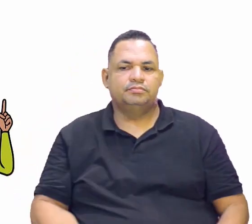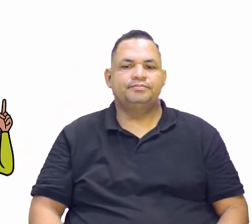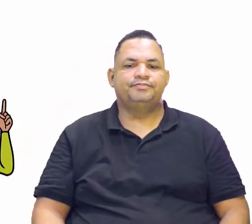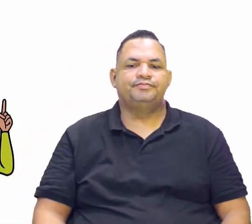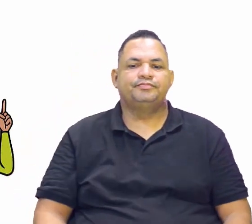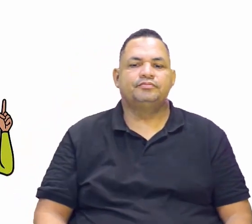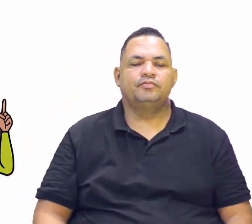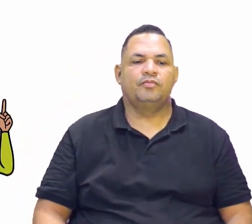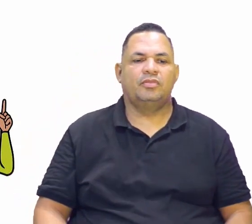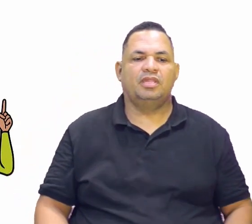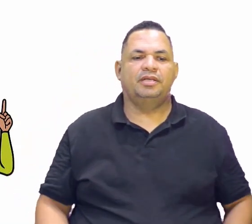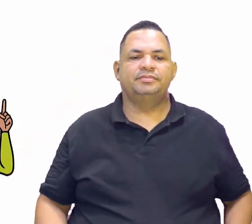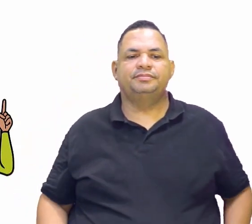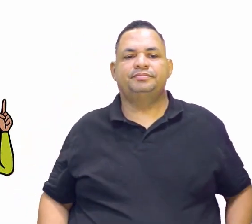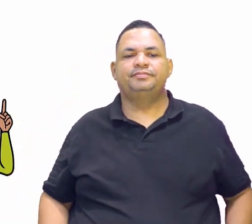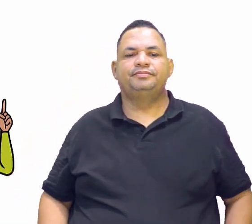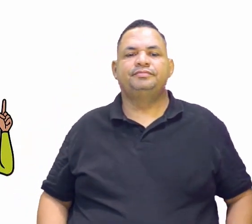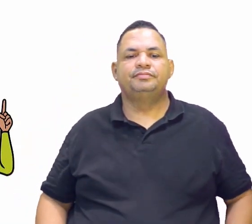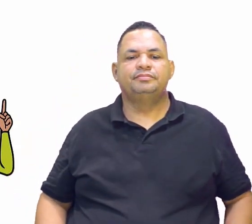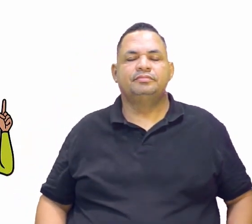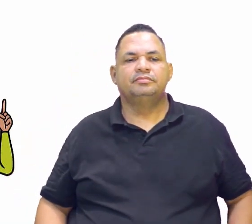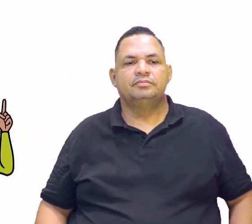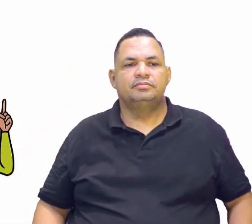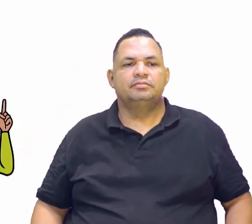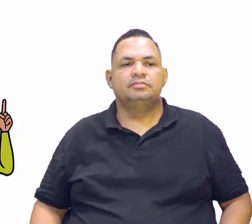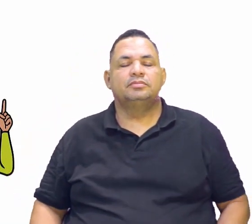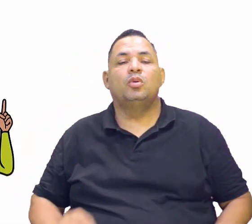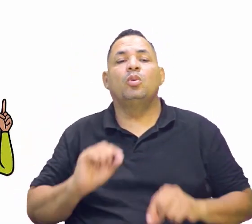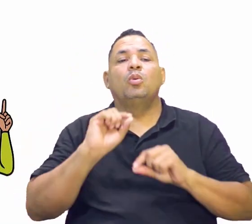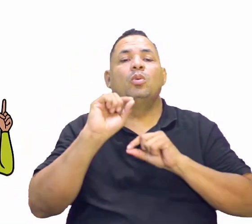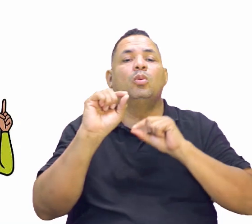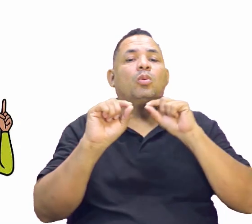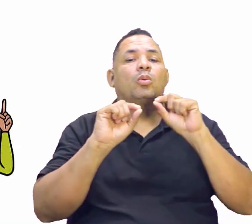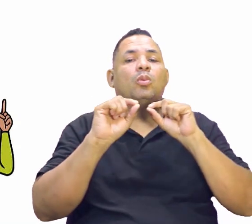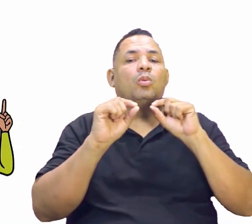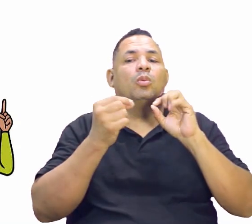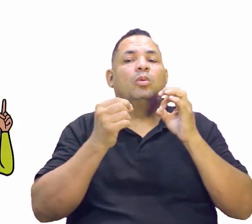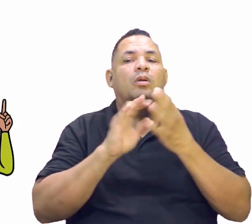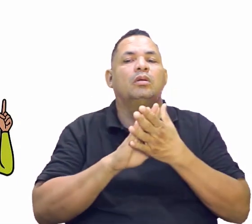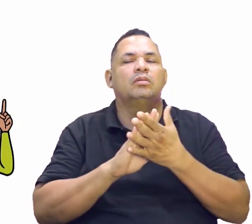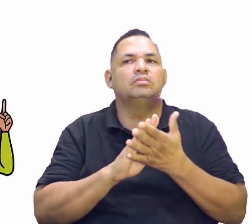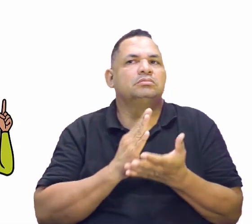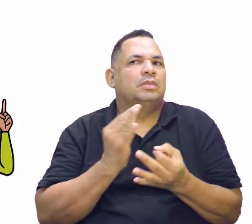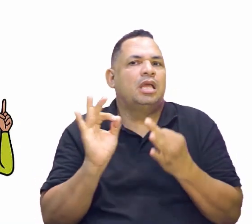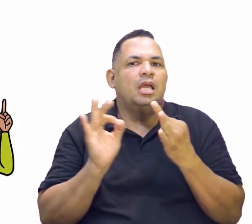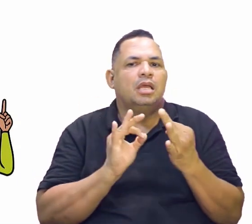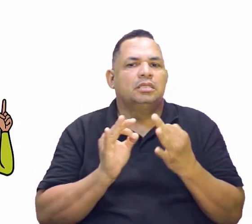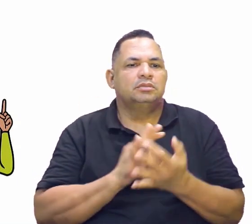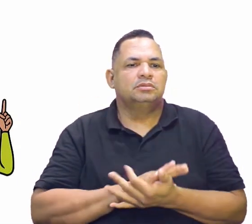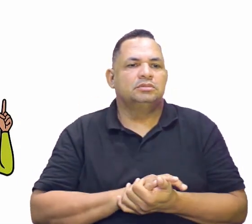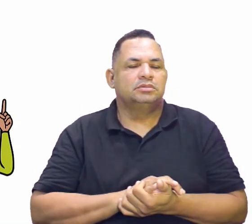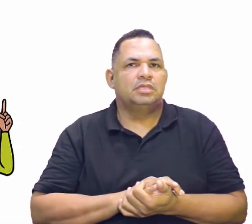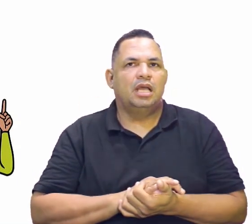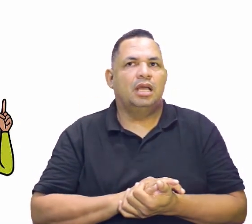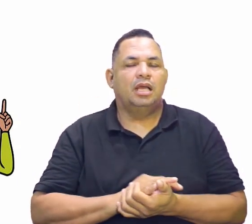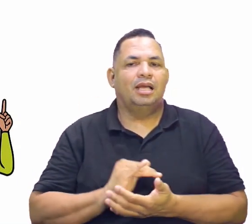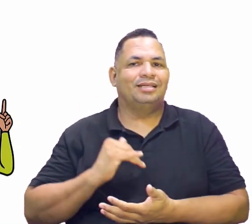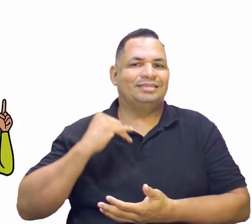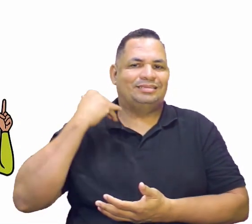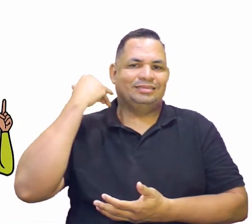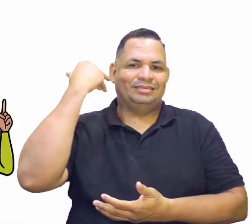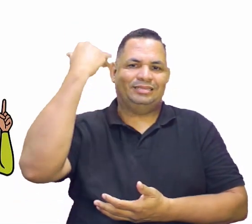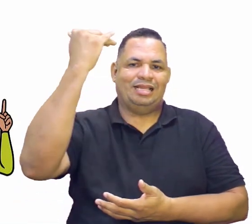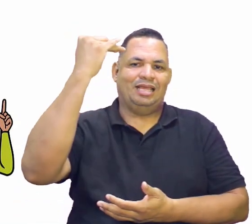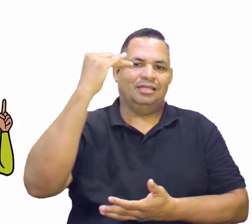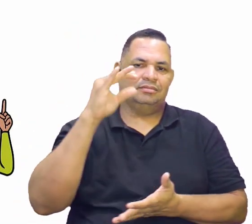criativa. E agora, quando nós falamos em surrealismo, o que vem? Isso é surreal. Quando eu falo assim, isso é surreal, é uma palavra